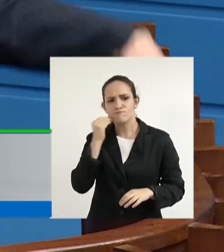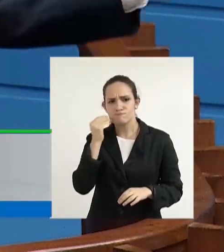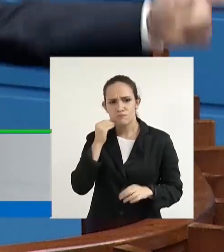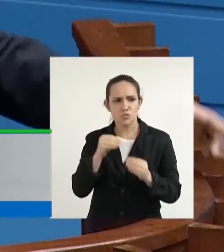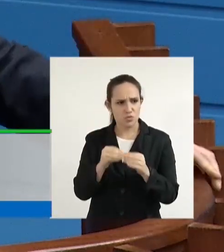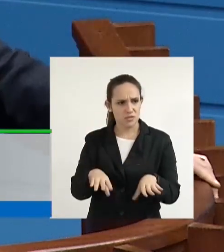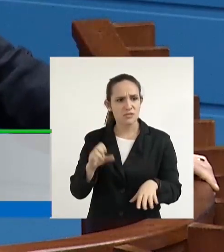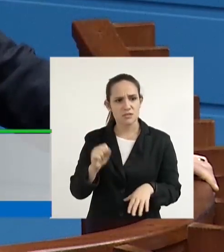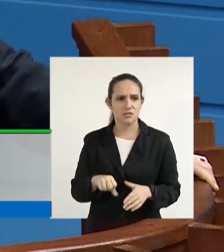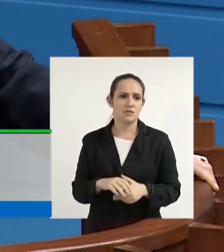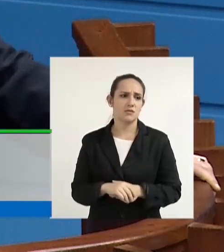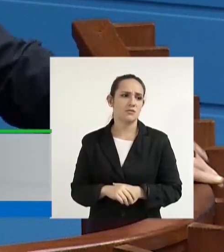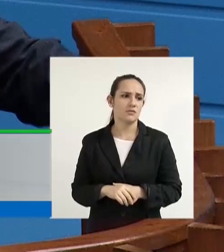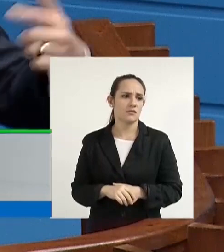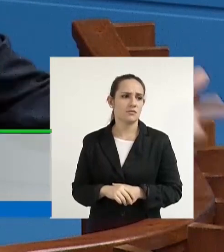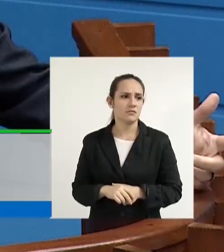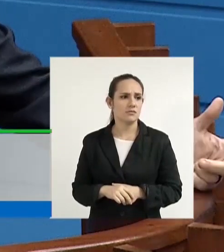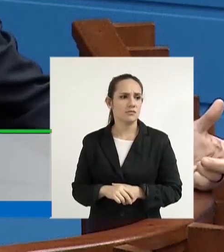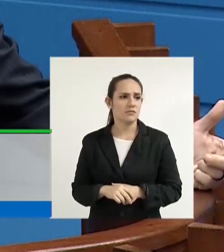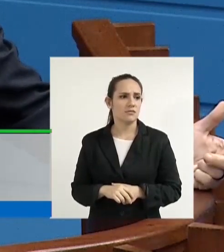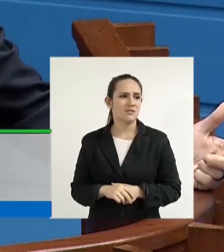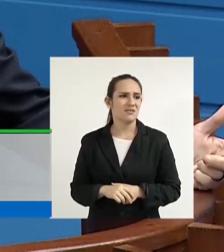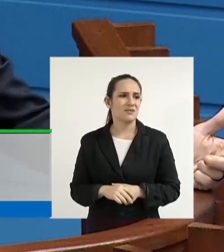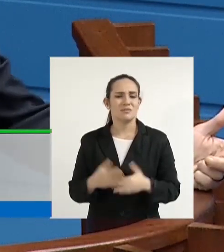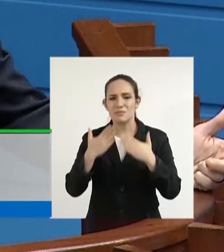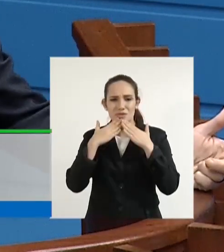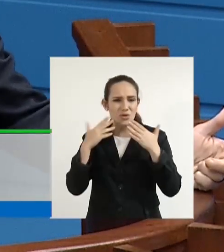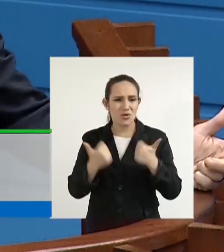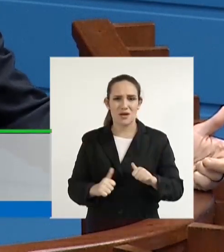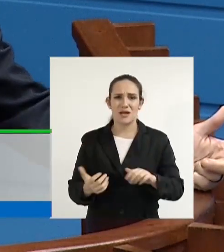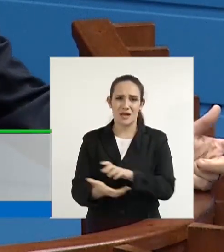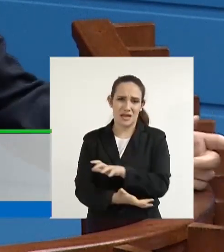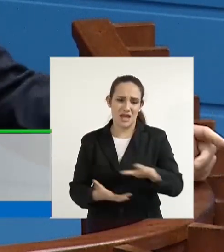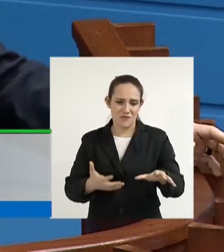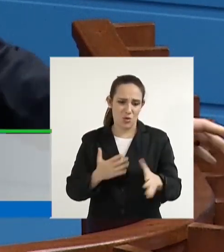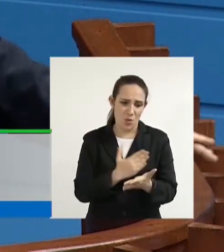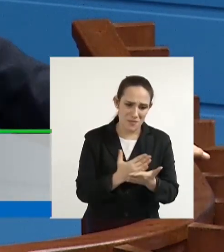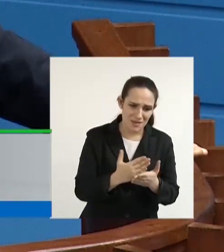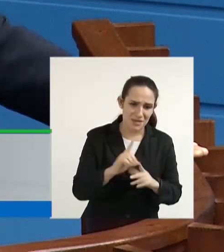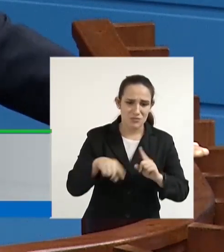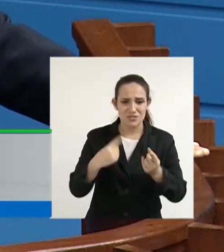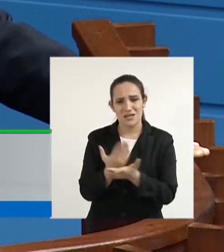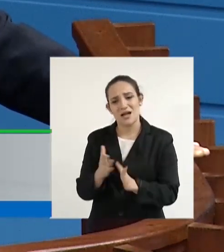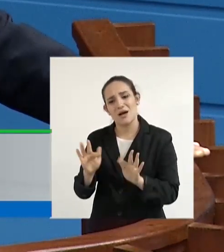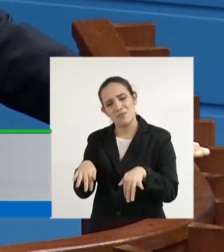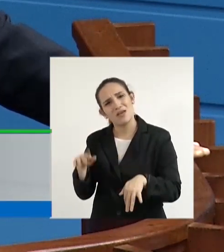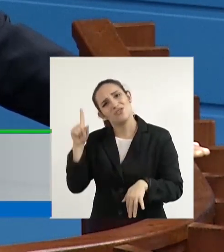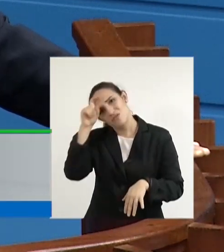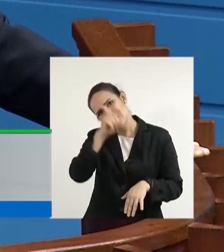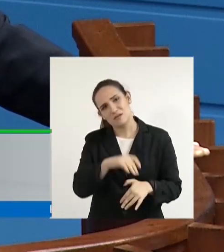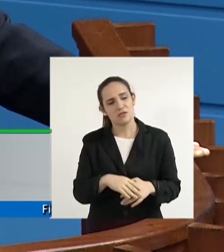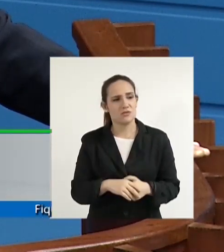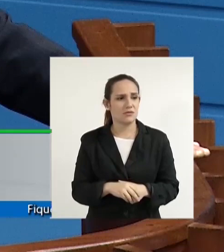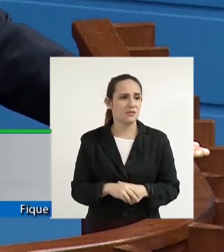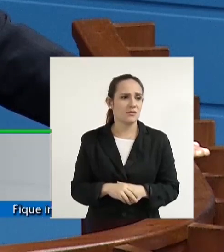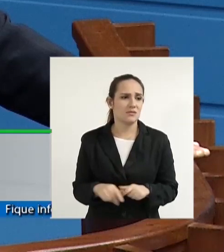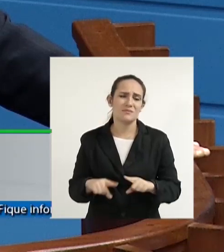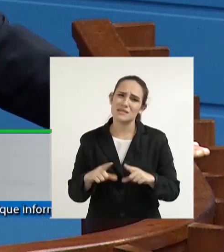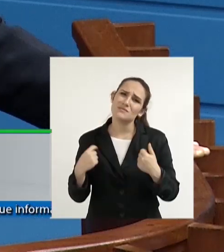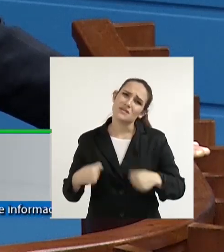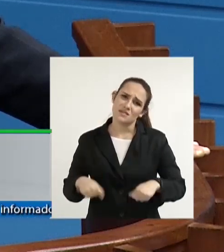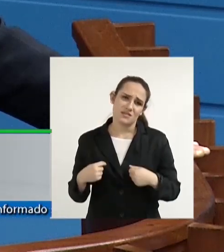fácil, quando você entra em greve, depois para sair da greve é muito difícil, né? Mas a situação, ela